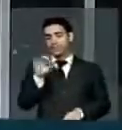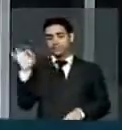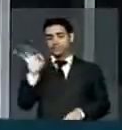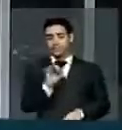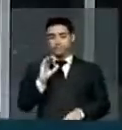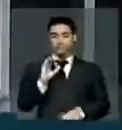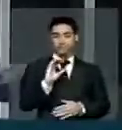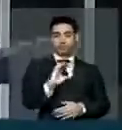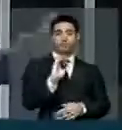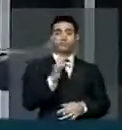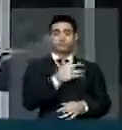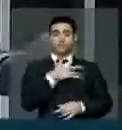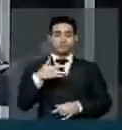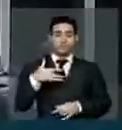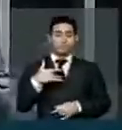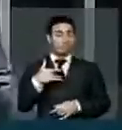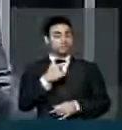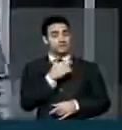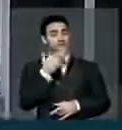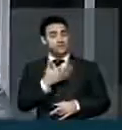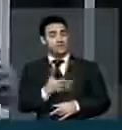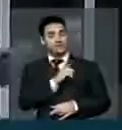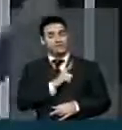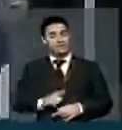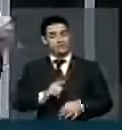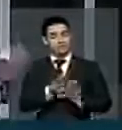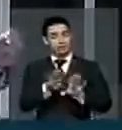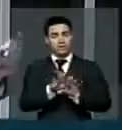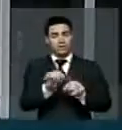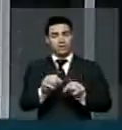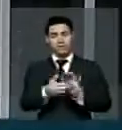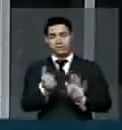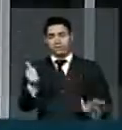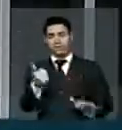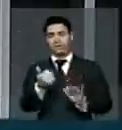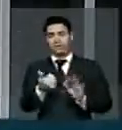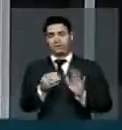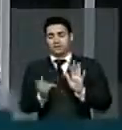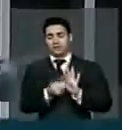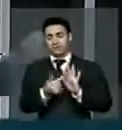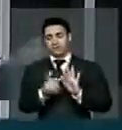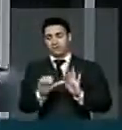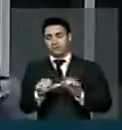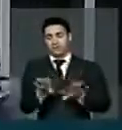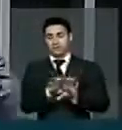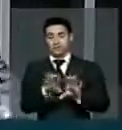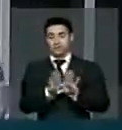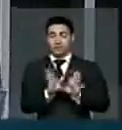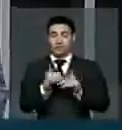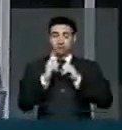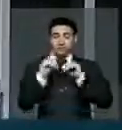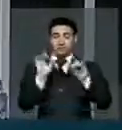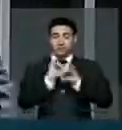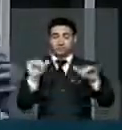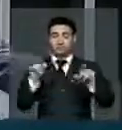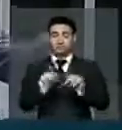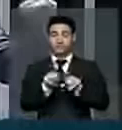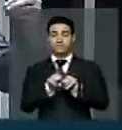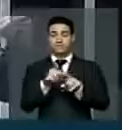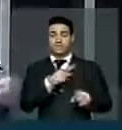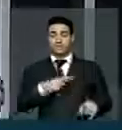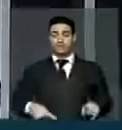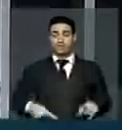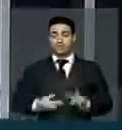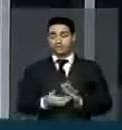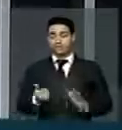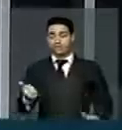na saúde, que o governo também, ao invés de ter vetado a emenda 29, e aí fica aqui o recado para a presidência da República que retire